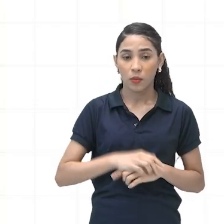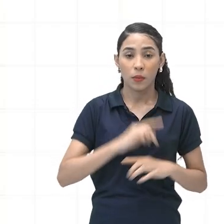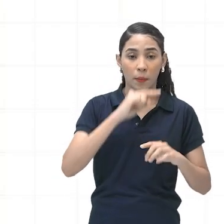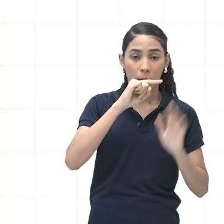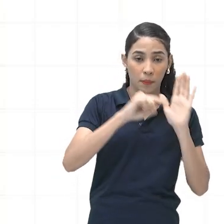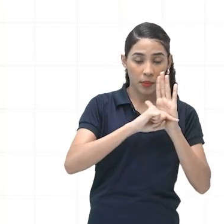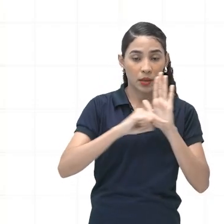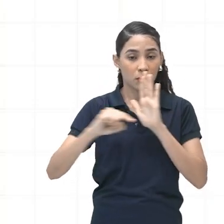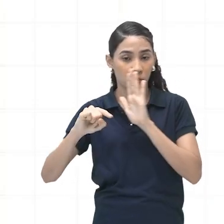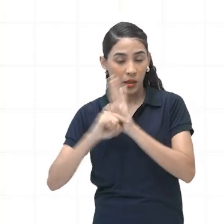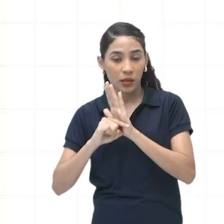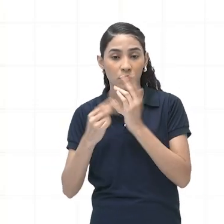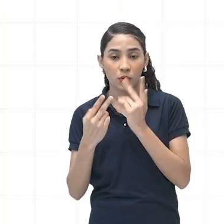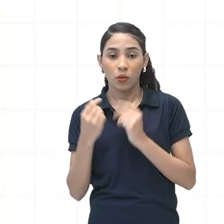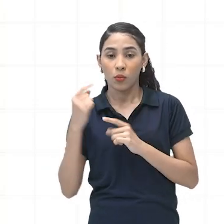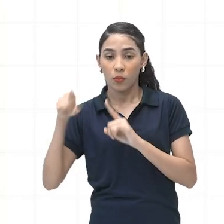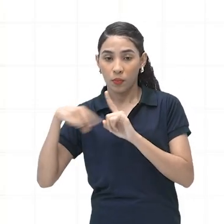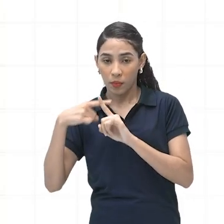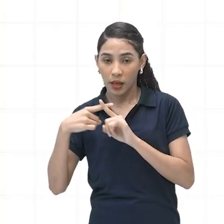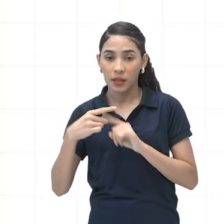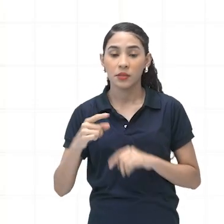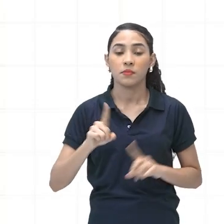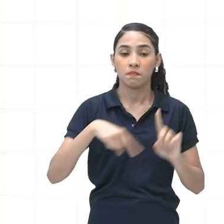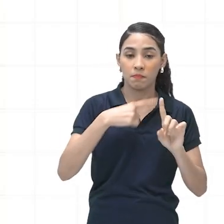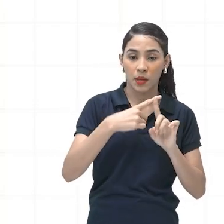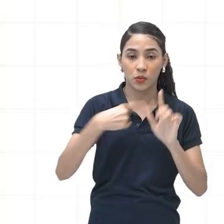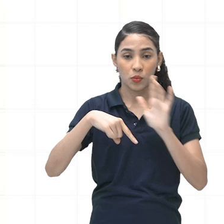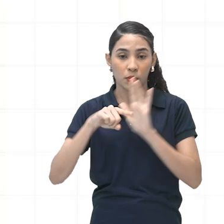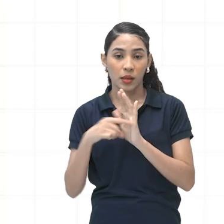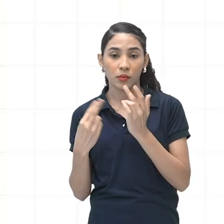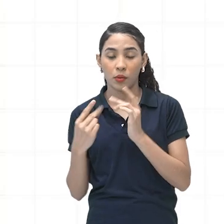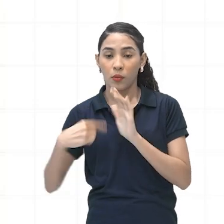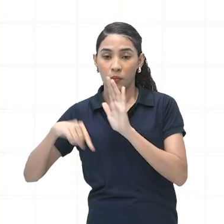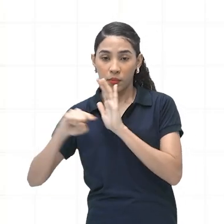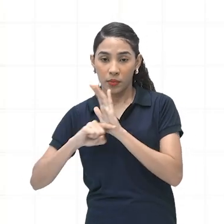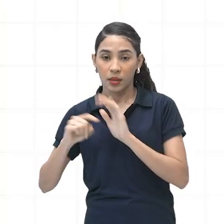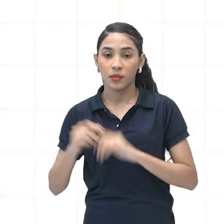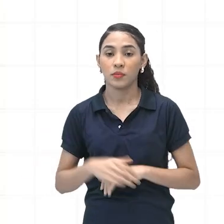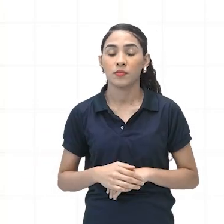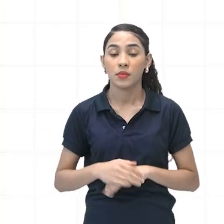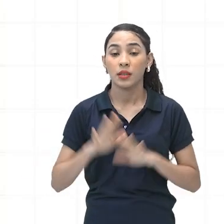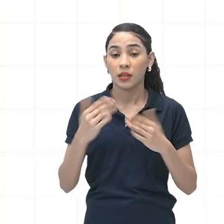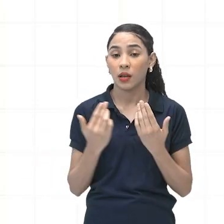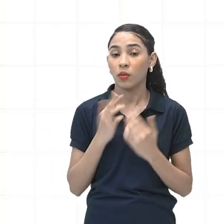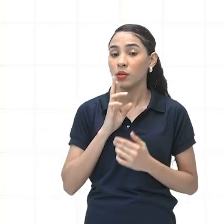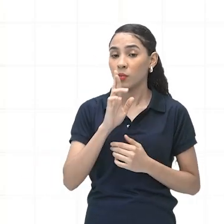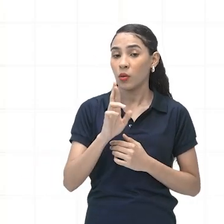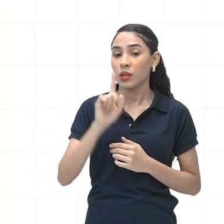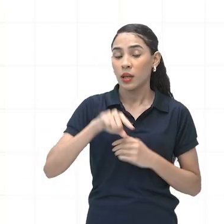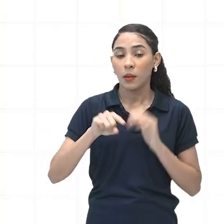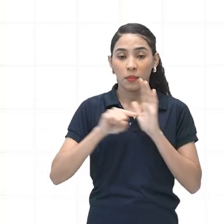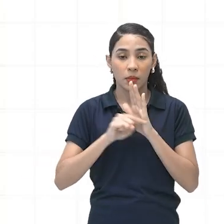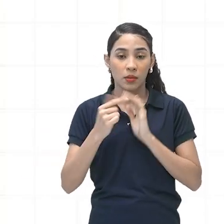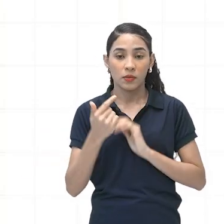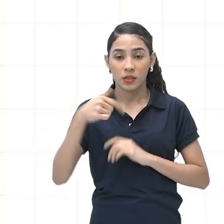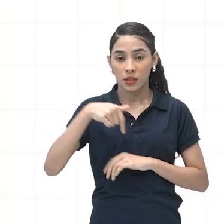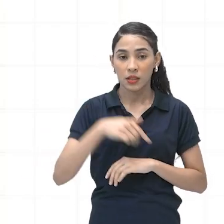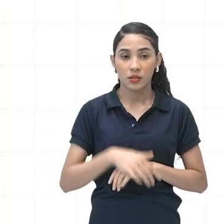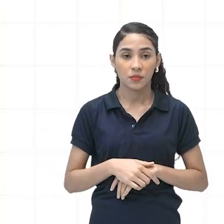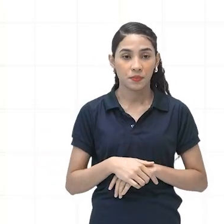menos, mais com menos é menos. Então, isso aqui vai ser igual a menos 27. Tudo bem?